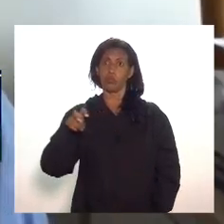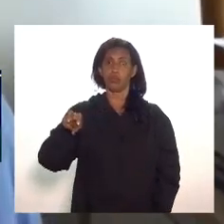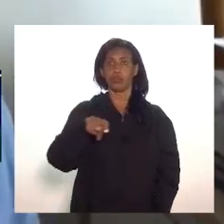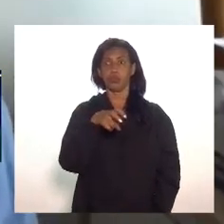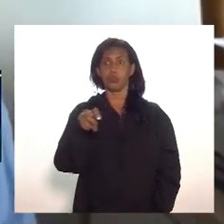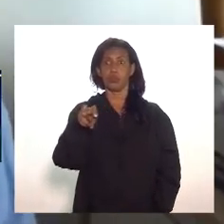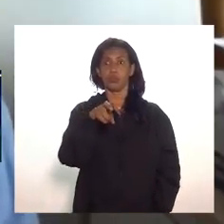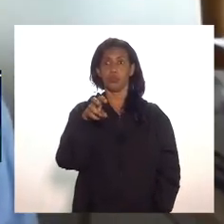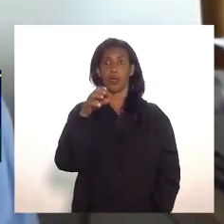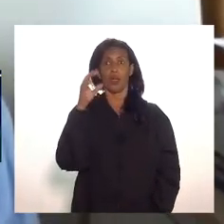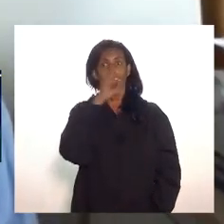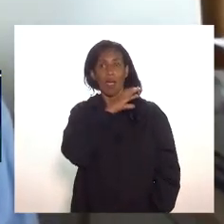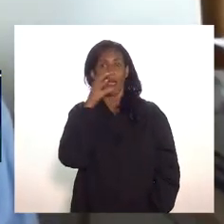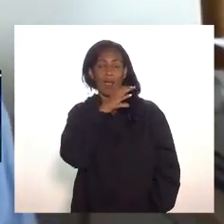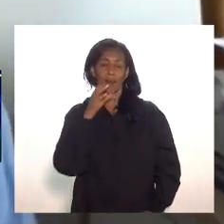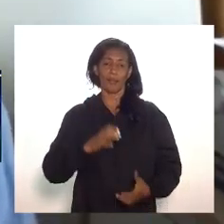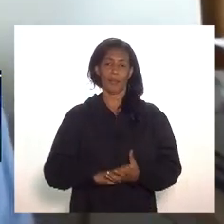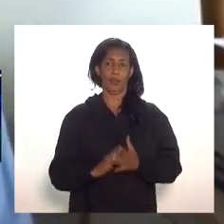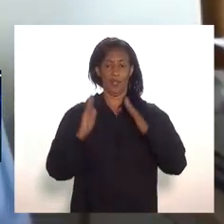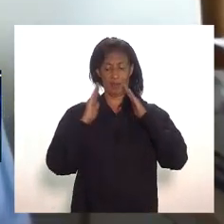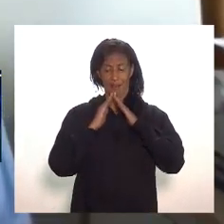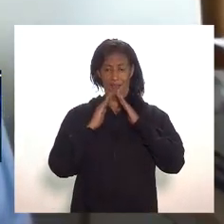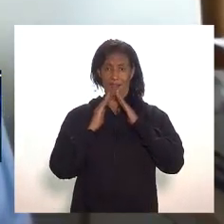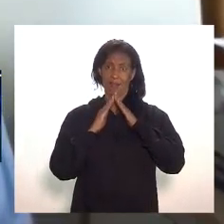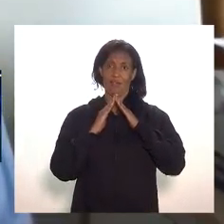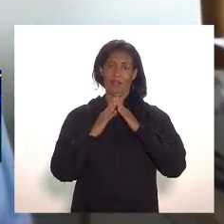vou dar uma parte e depois continuo, por favor.